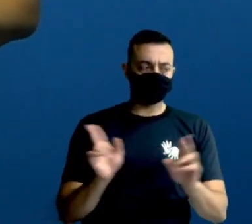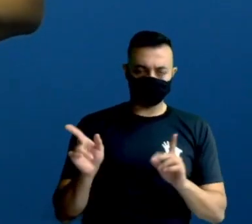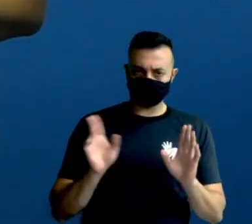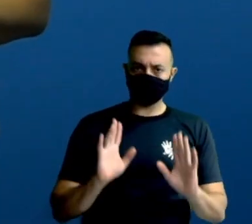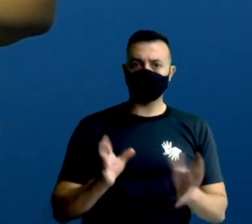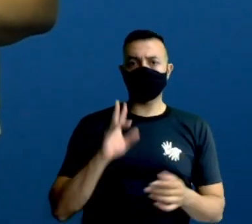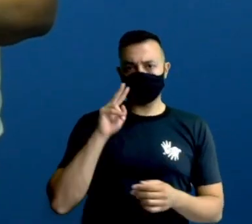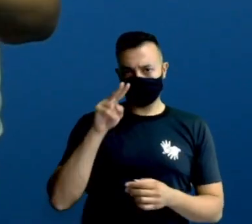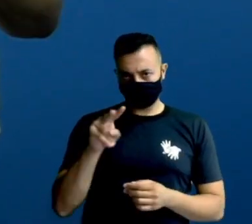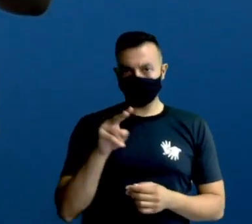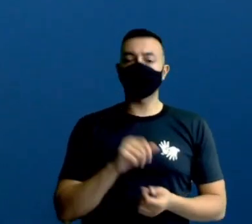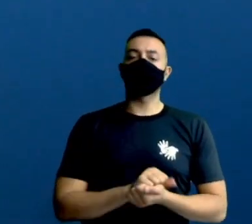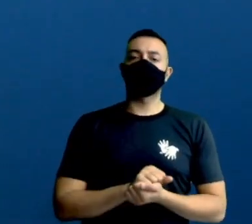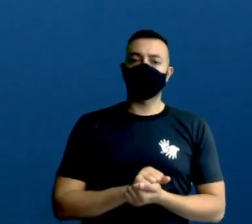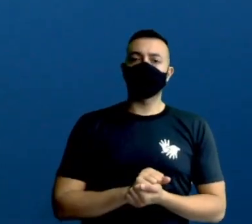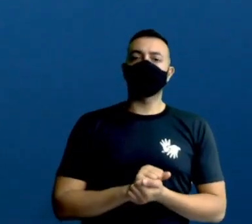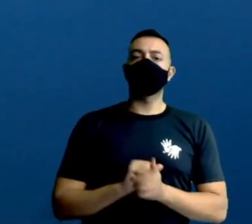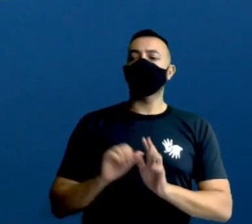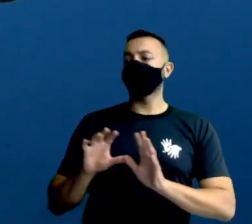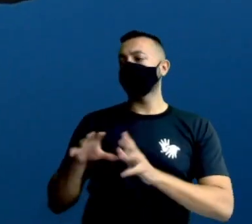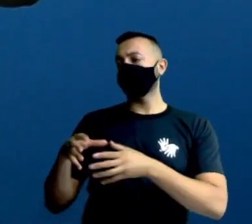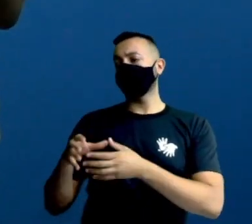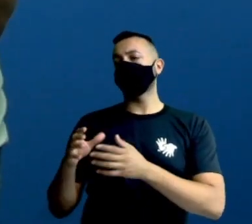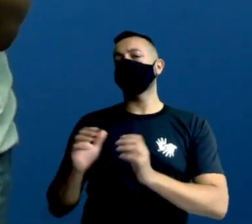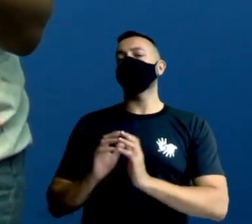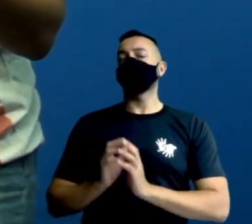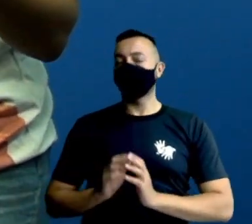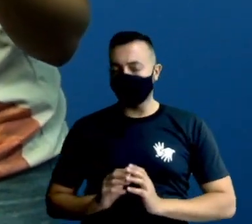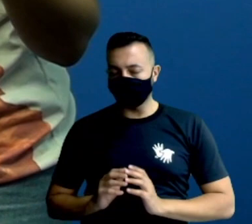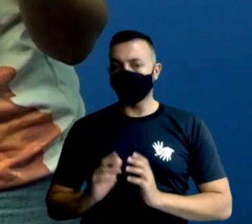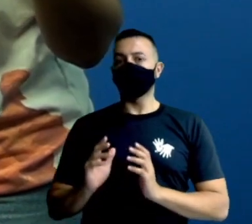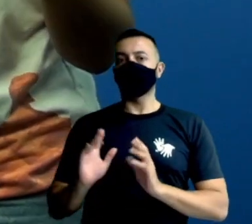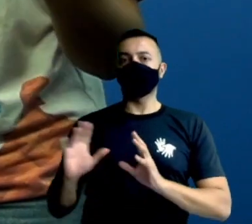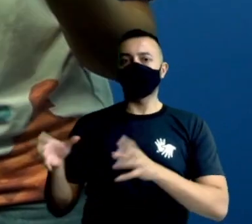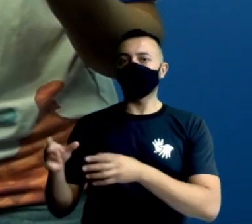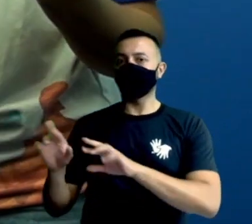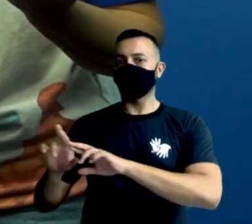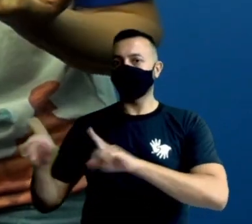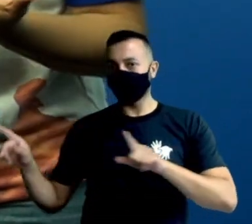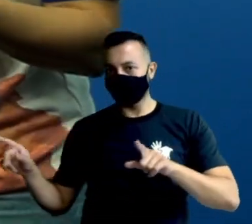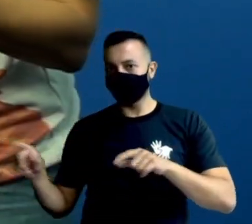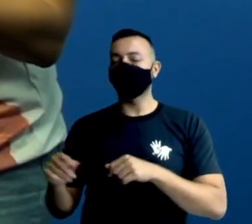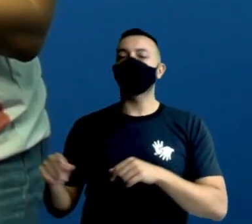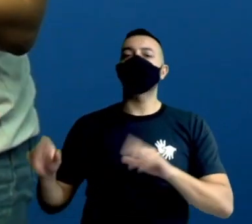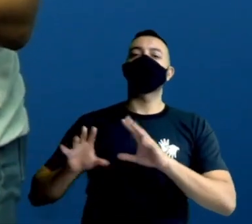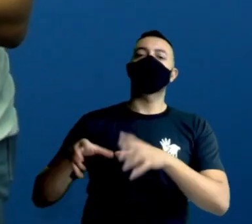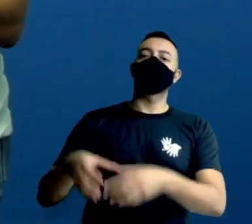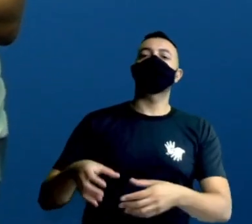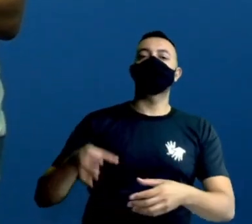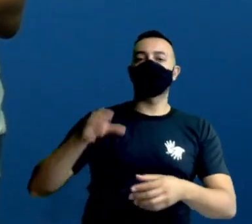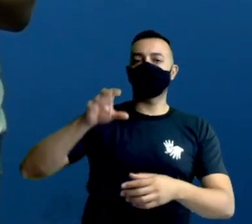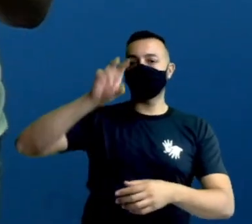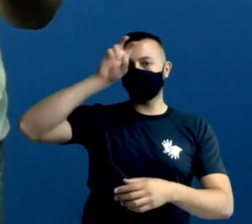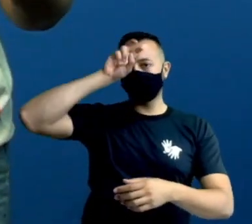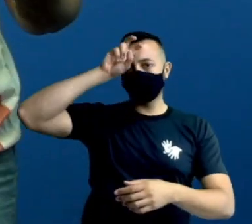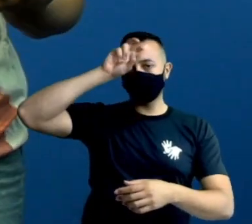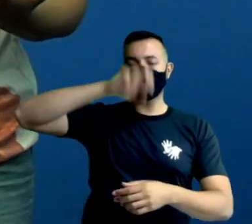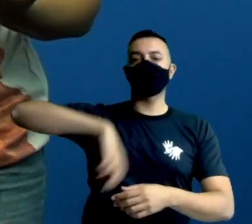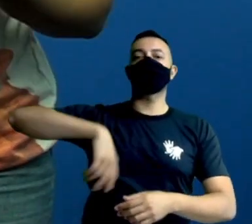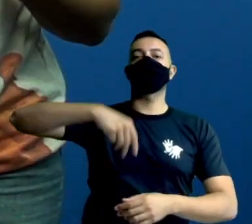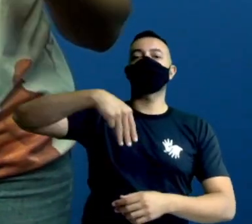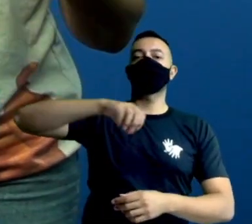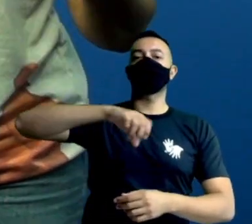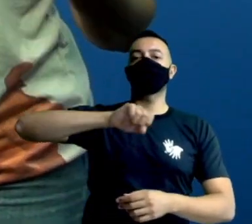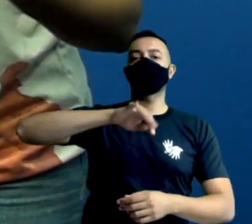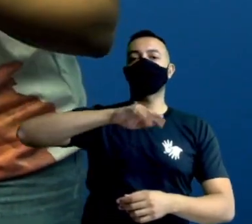gente viu, lá no Oriente Médio era uma região próxima, mas a gente viu que os povos do Egito, da